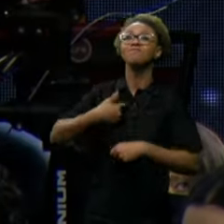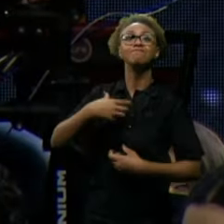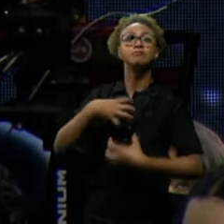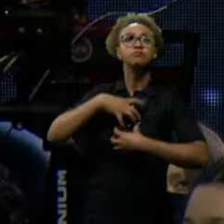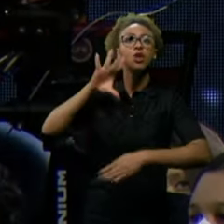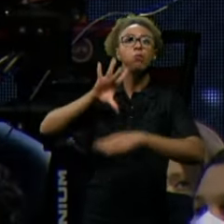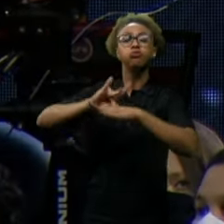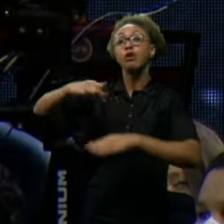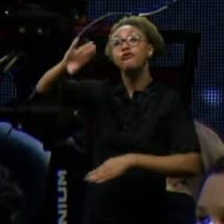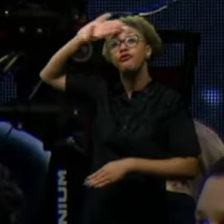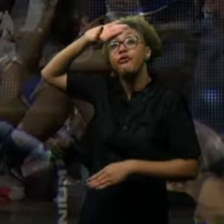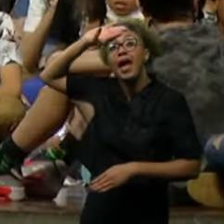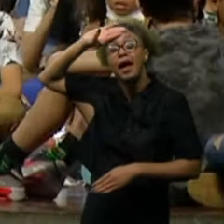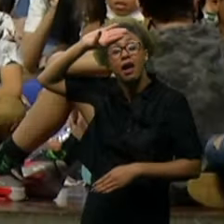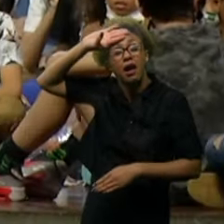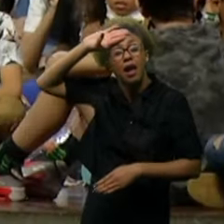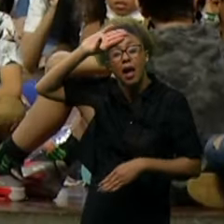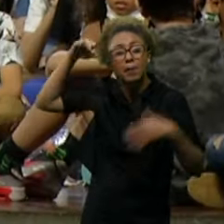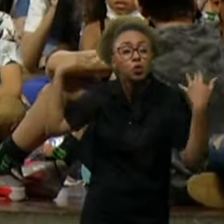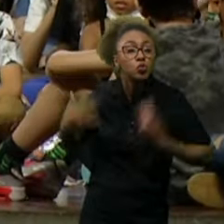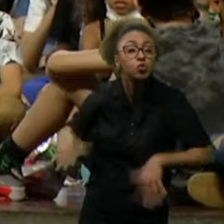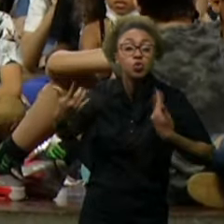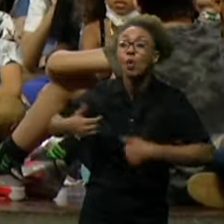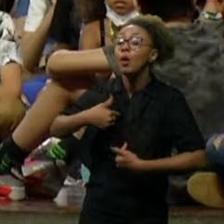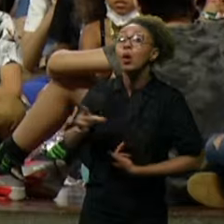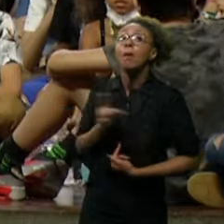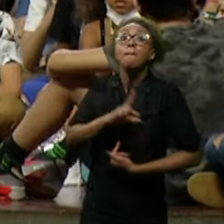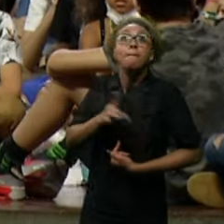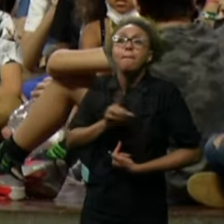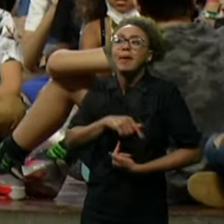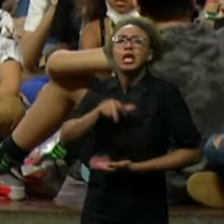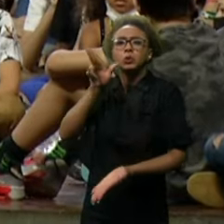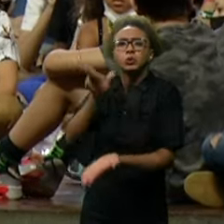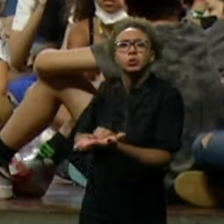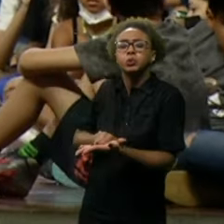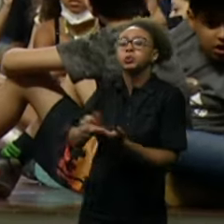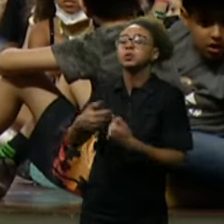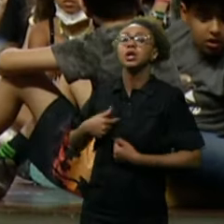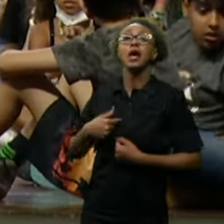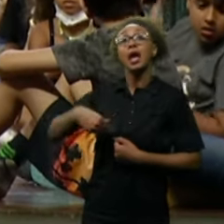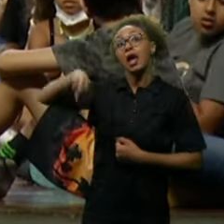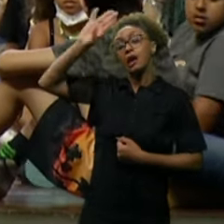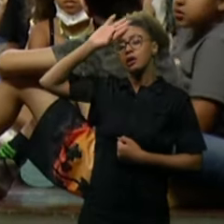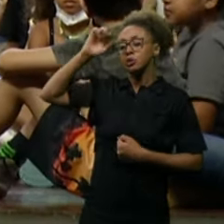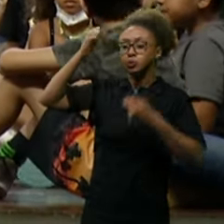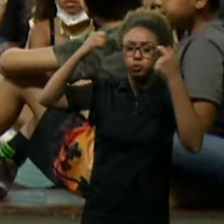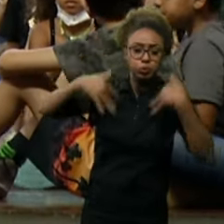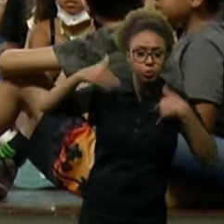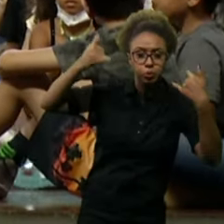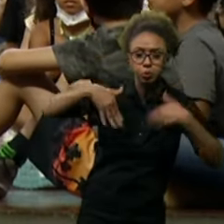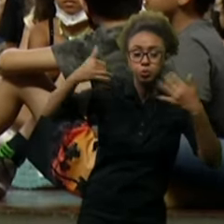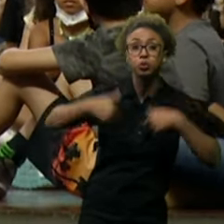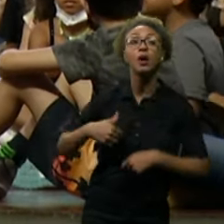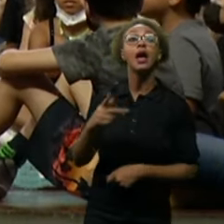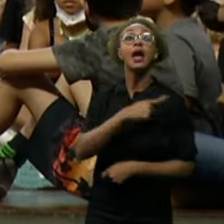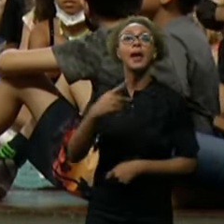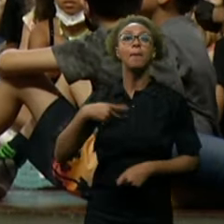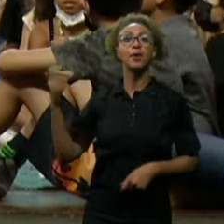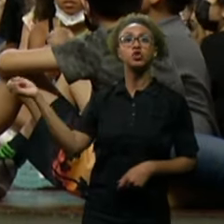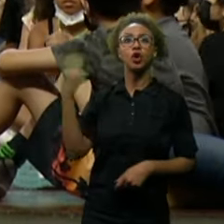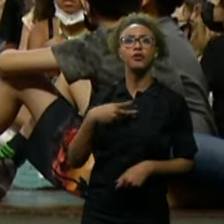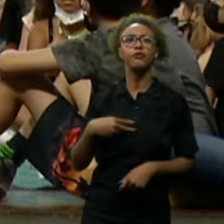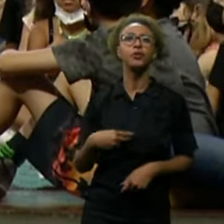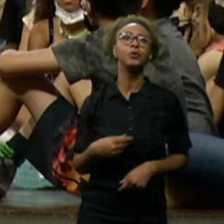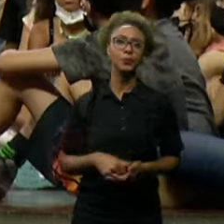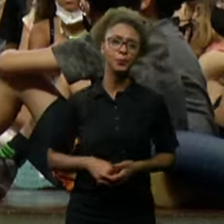tive uma febre tão alta uma guerra dentro de mim e eu olhei numa situação difícil se tomando frio pastor viu minha situação levantou e foi andando na